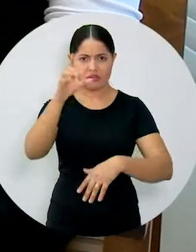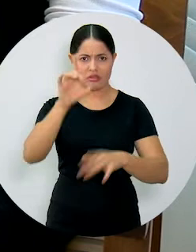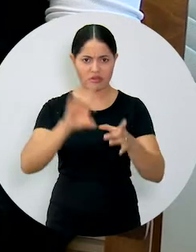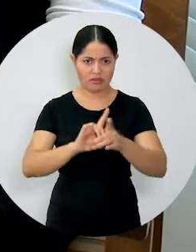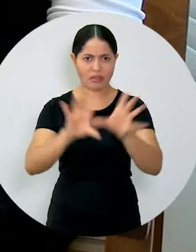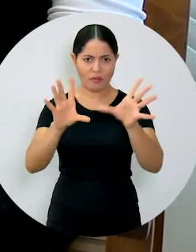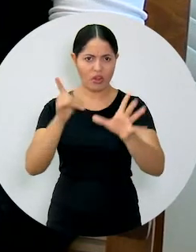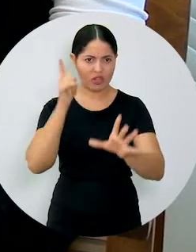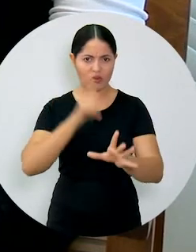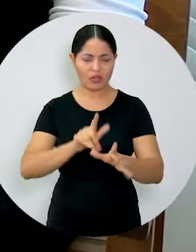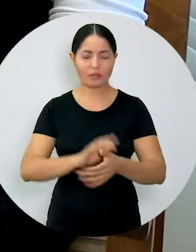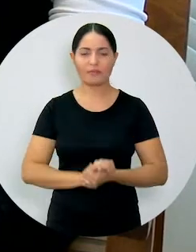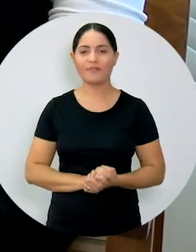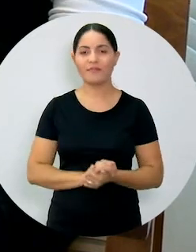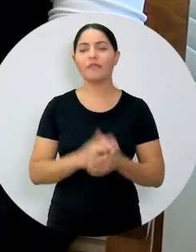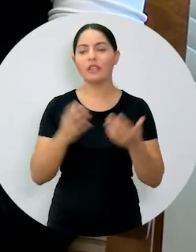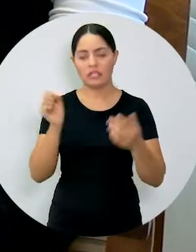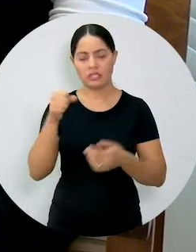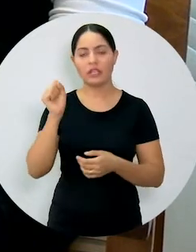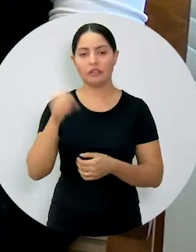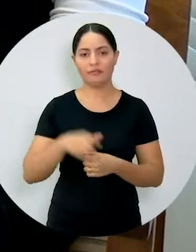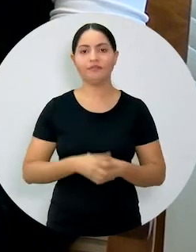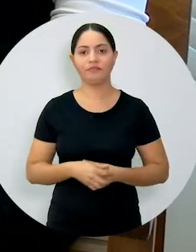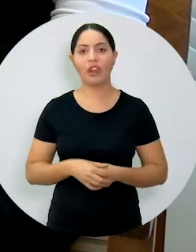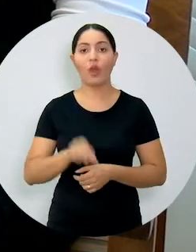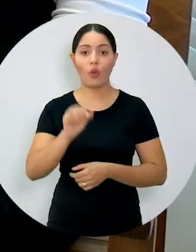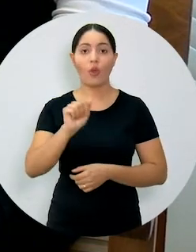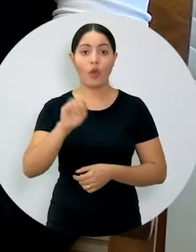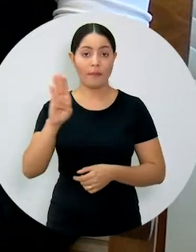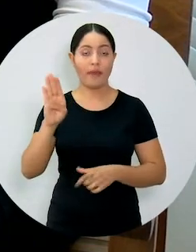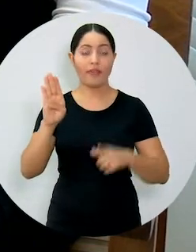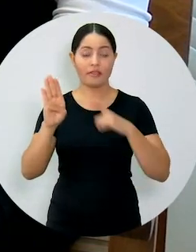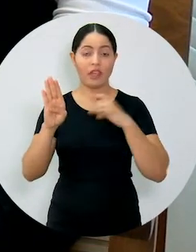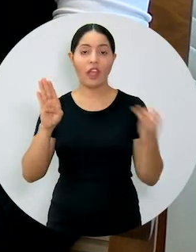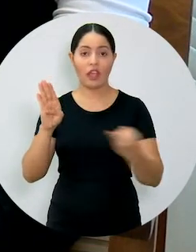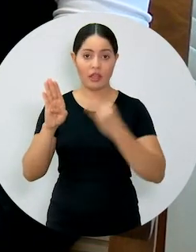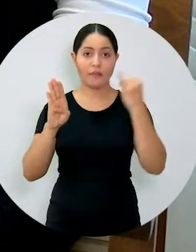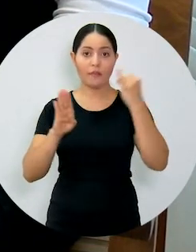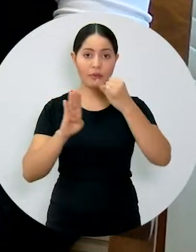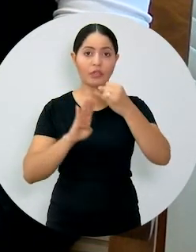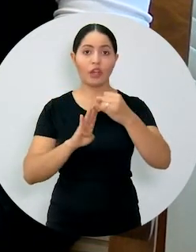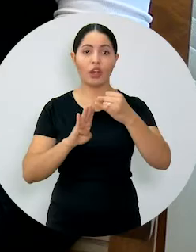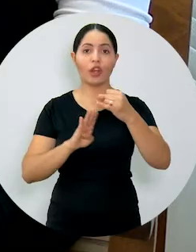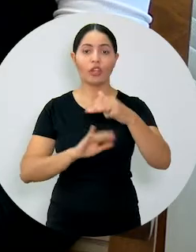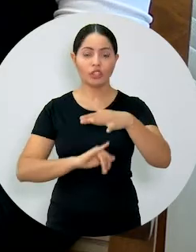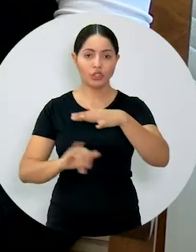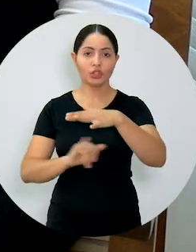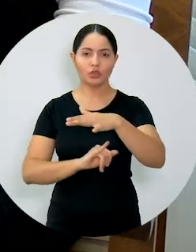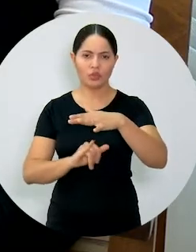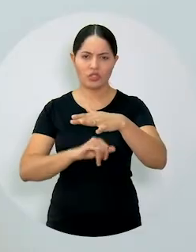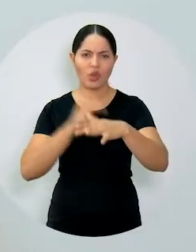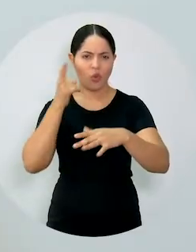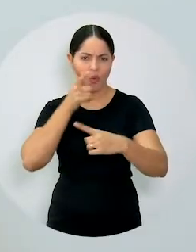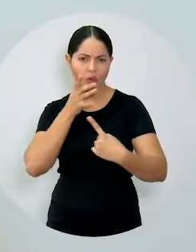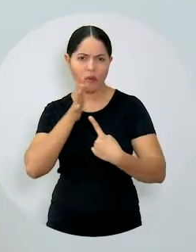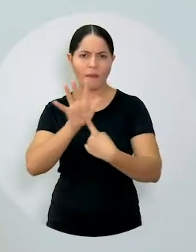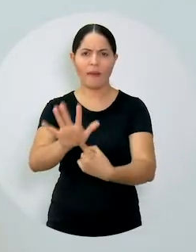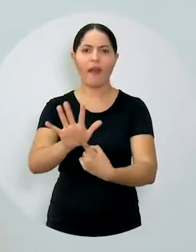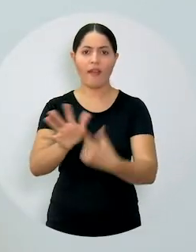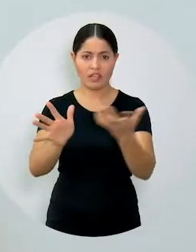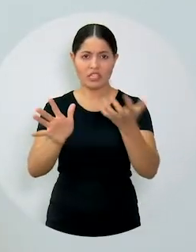Ordem dos Advogados, foi a instituição que mais se destacou na luta pelo retorno